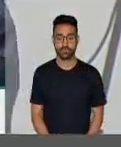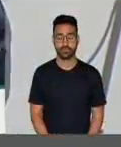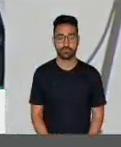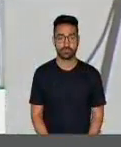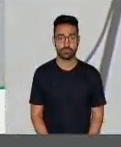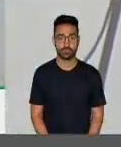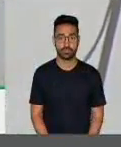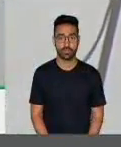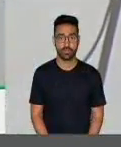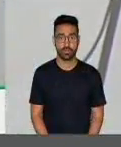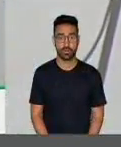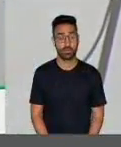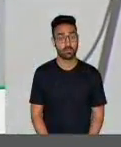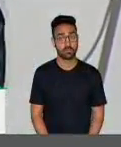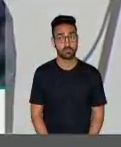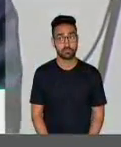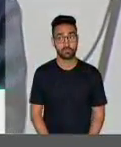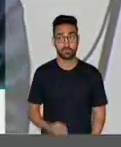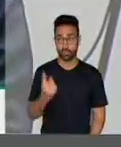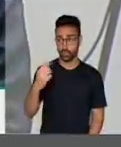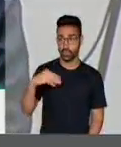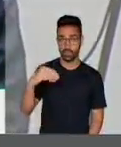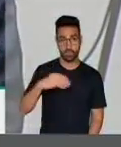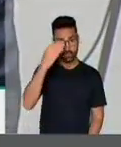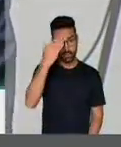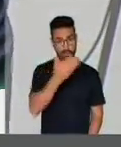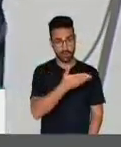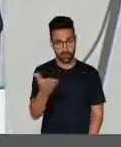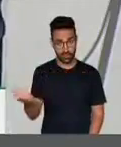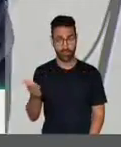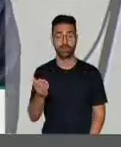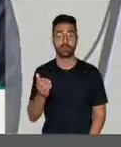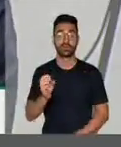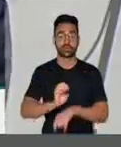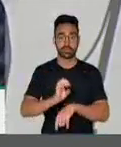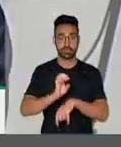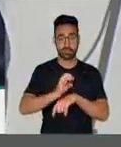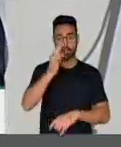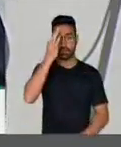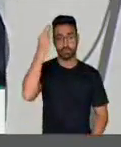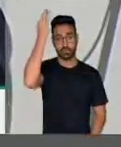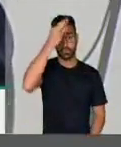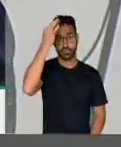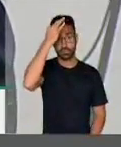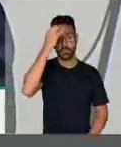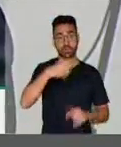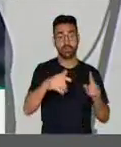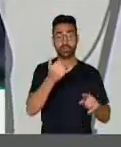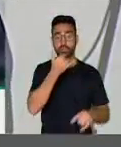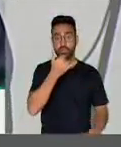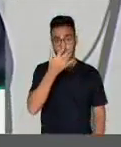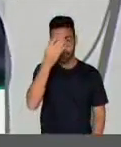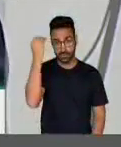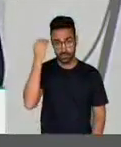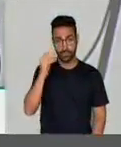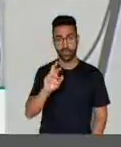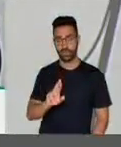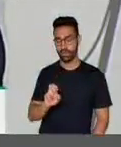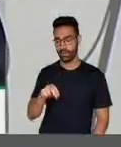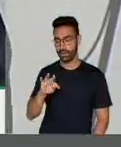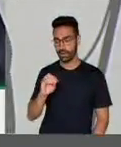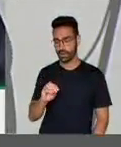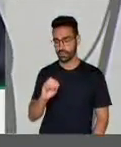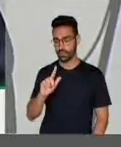Gostaria de aproveitar esse minuto para agradecer ao povo capixaba também, já fiz essa manifestação ali, mas me esqueci, pela eleição de Renato